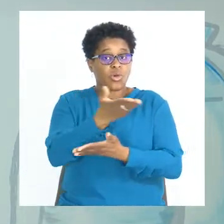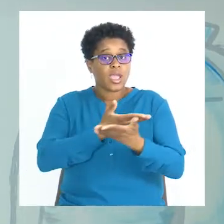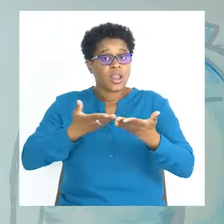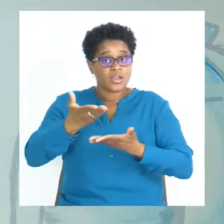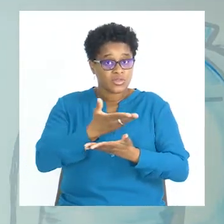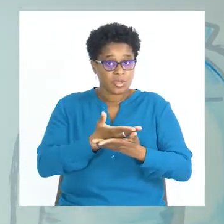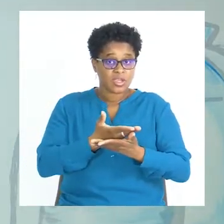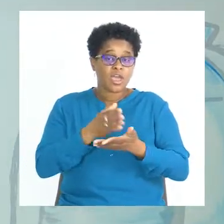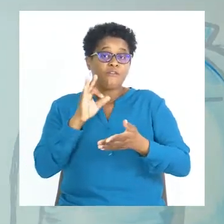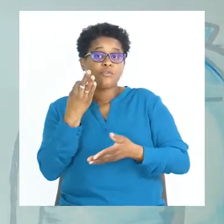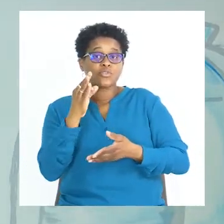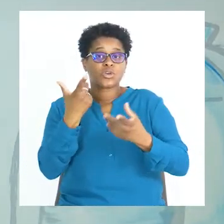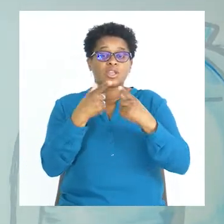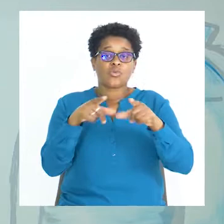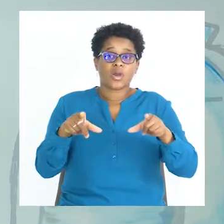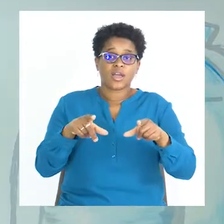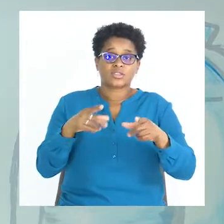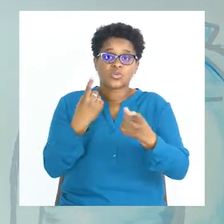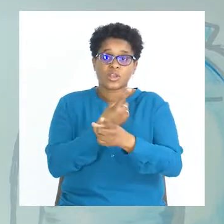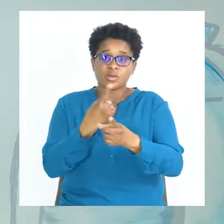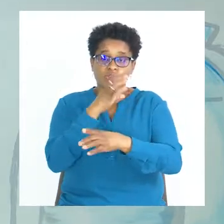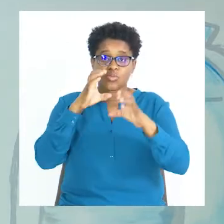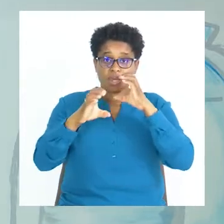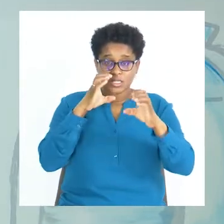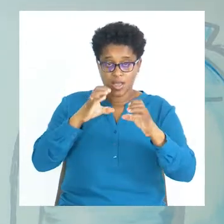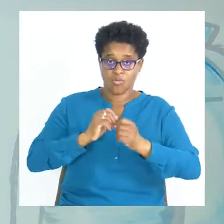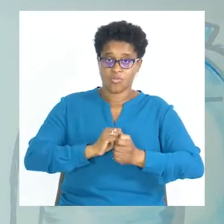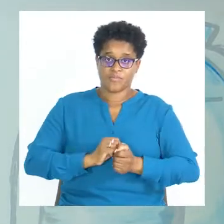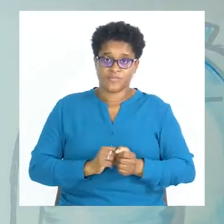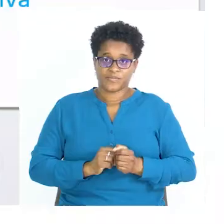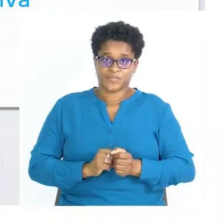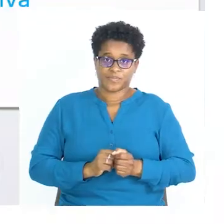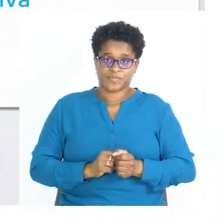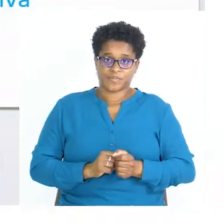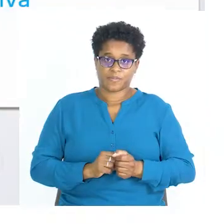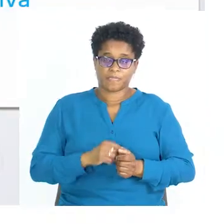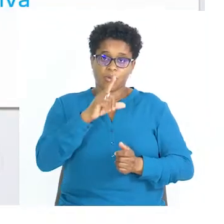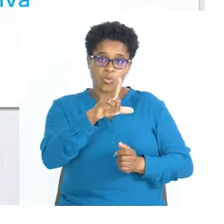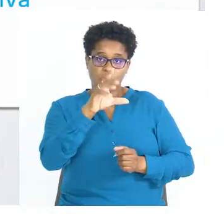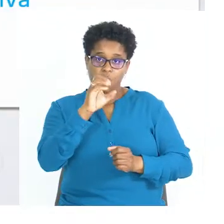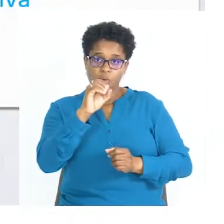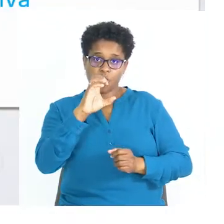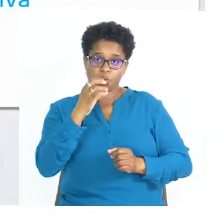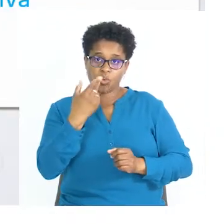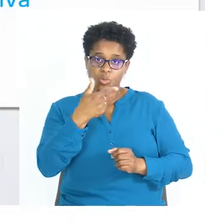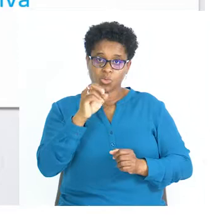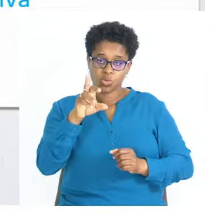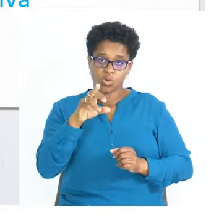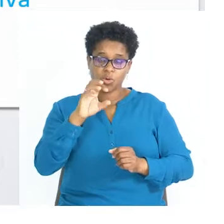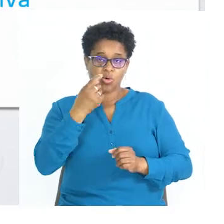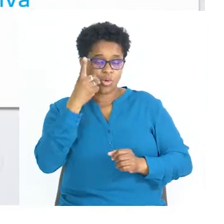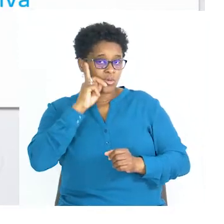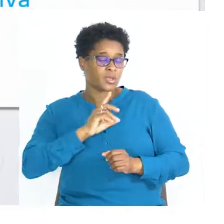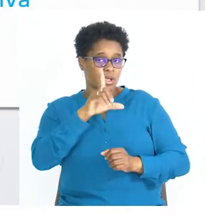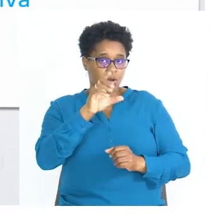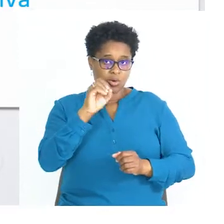relacionamento das funções de linguagens com os elementos da comunicação. O locutor ou a locutora,